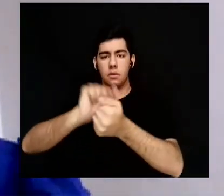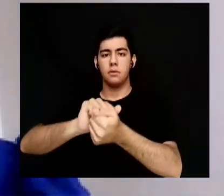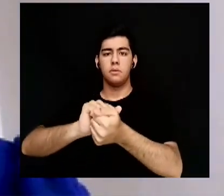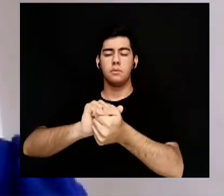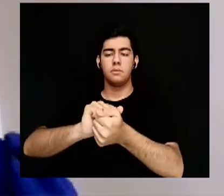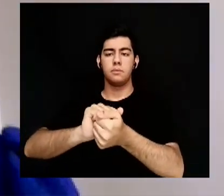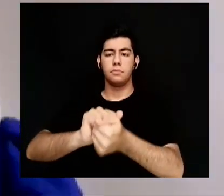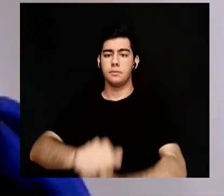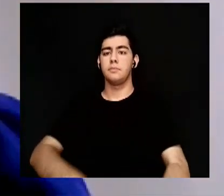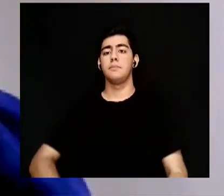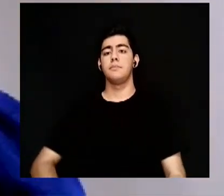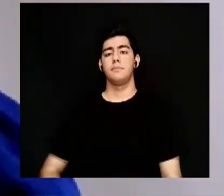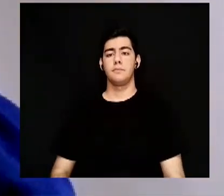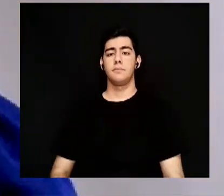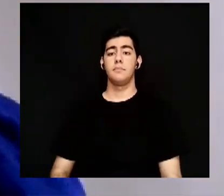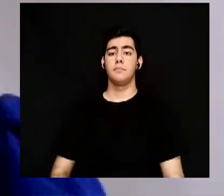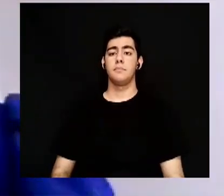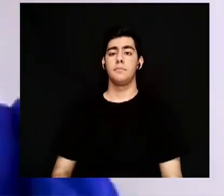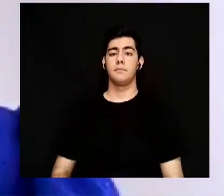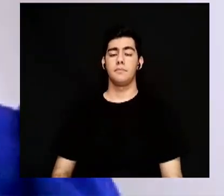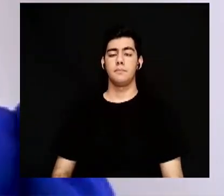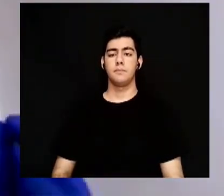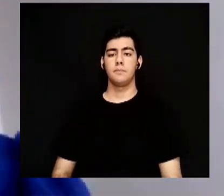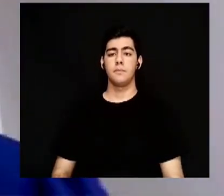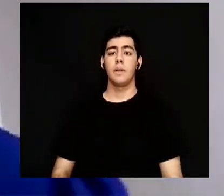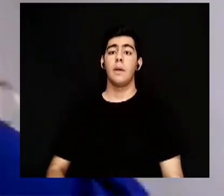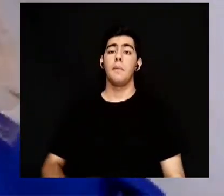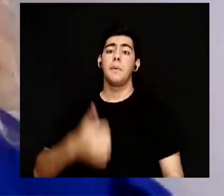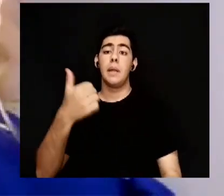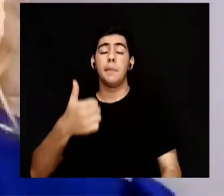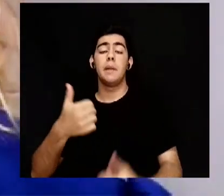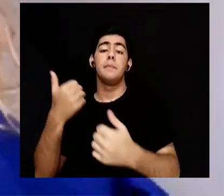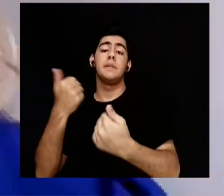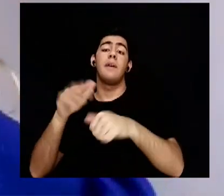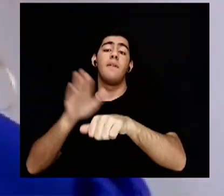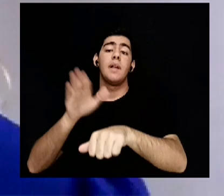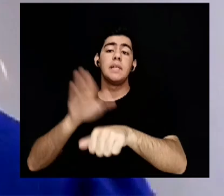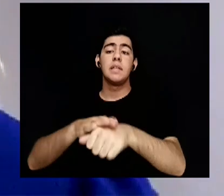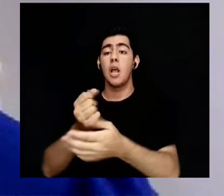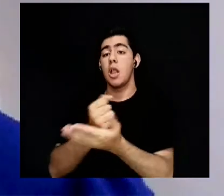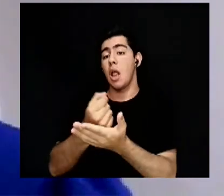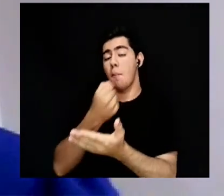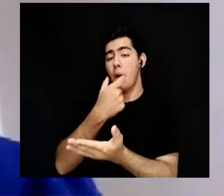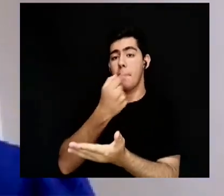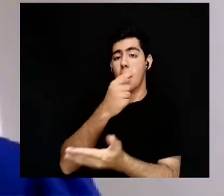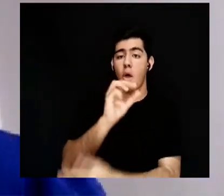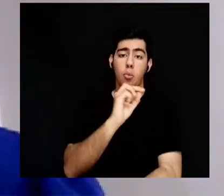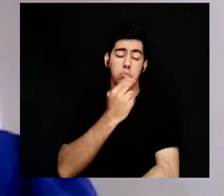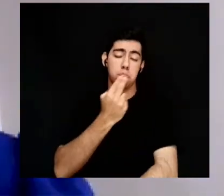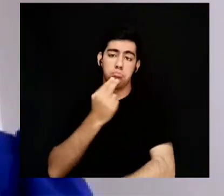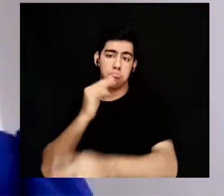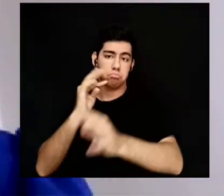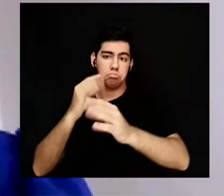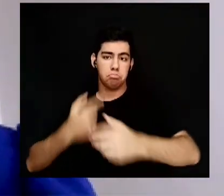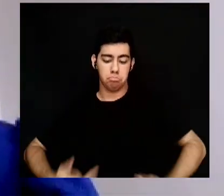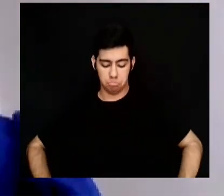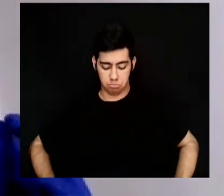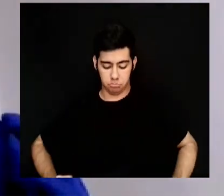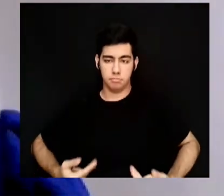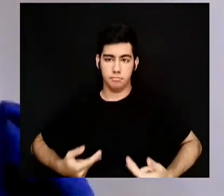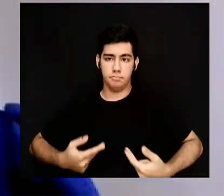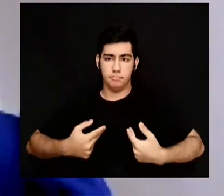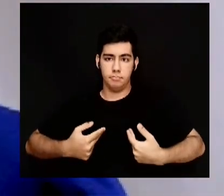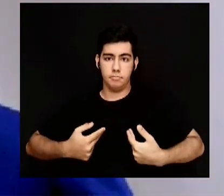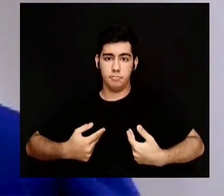vida associado a tratamento medicamentoso ou cirurgia. Aí a gente vai nos tratamentos,